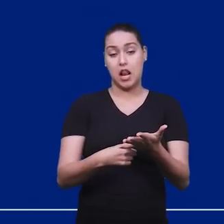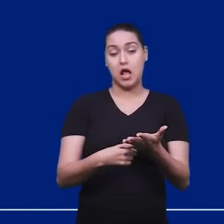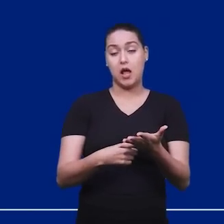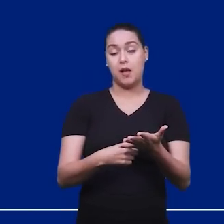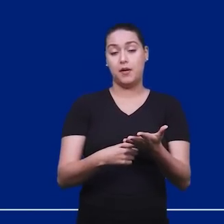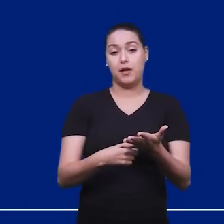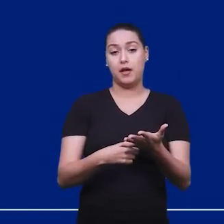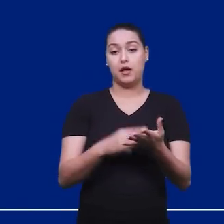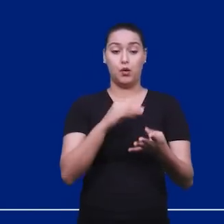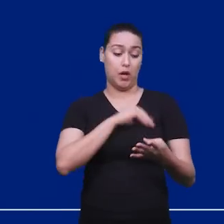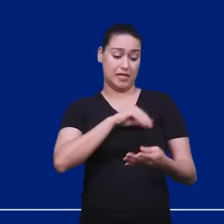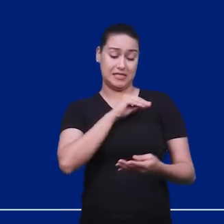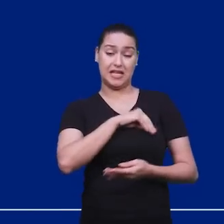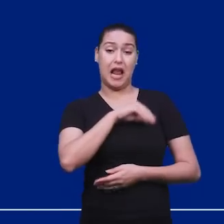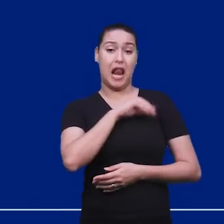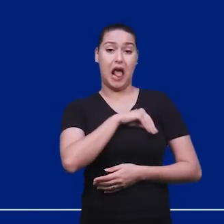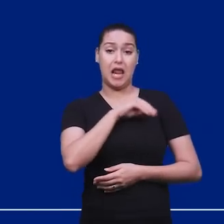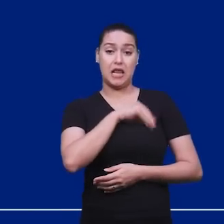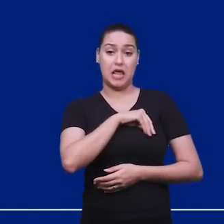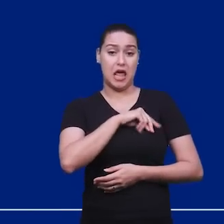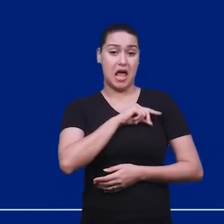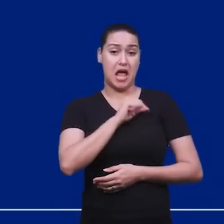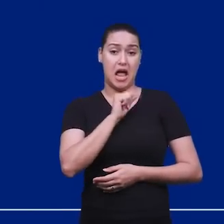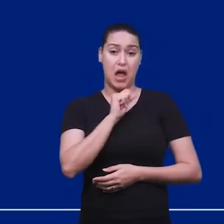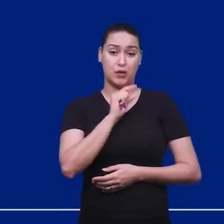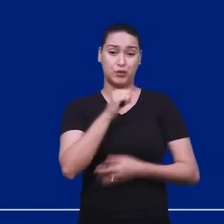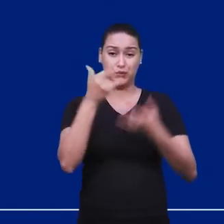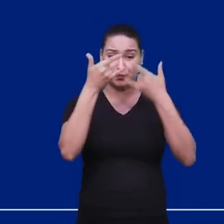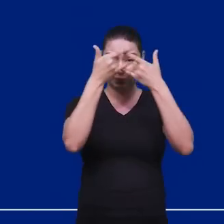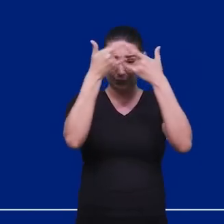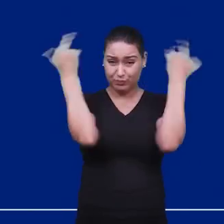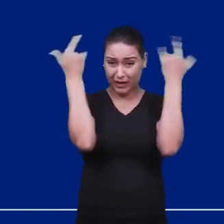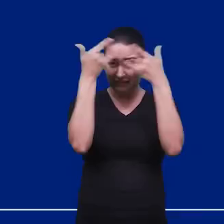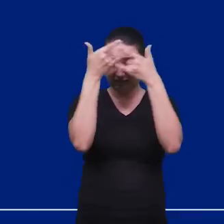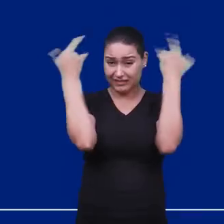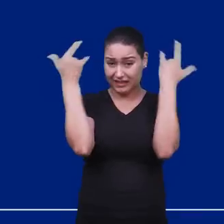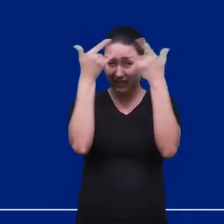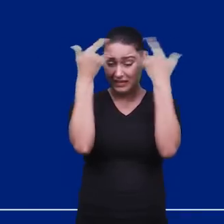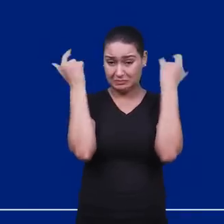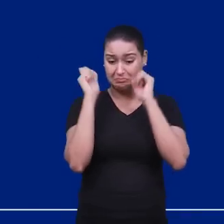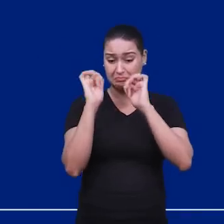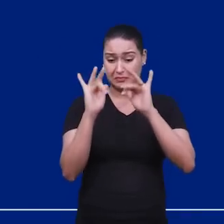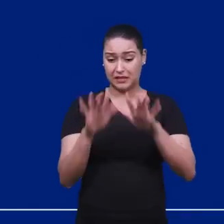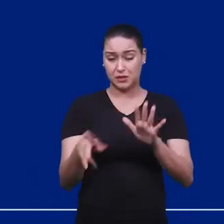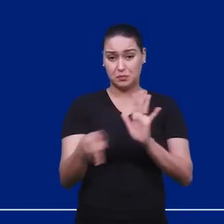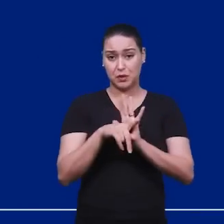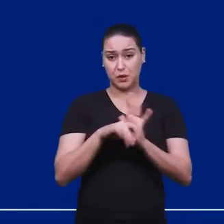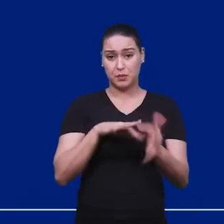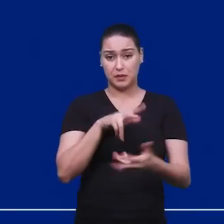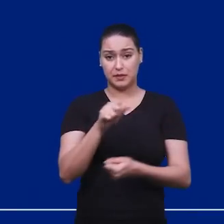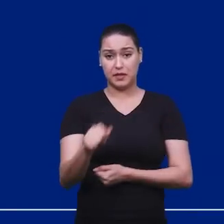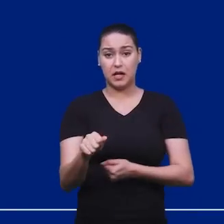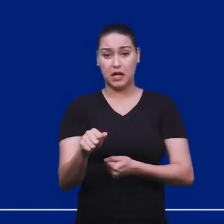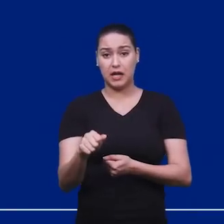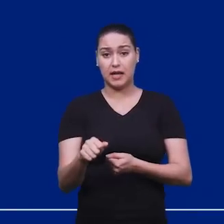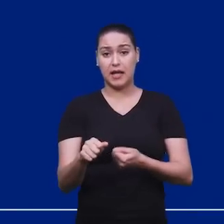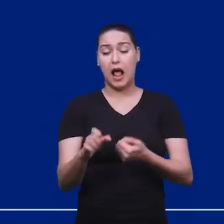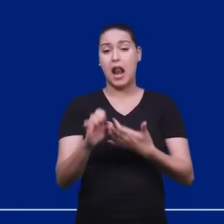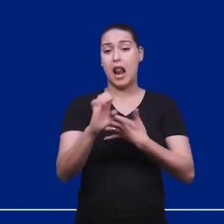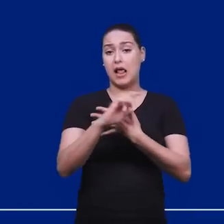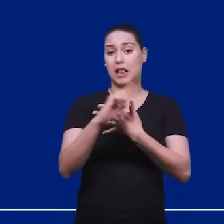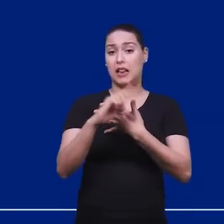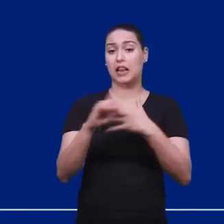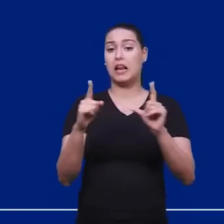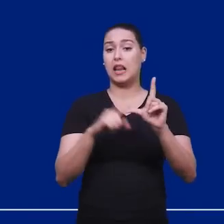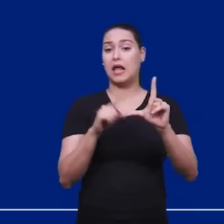o assalariado, é aquele que quer bênçãos só para esta vida, ou seja, é aquele que é